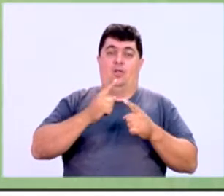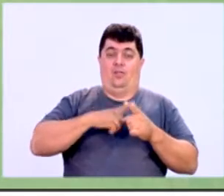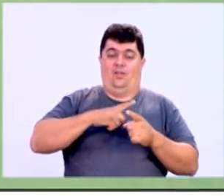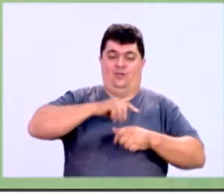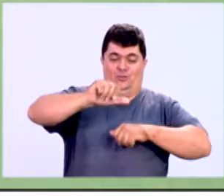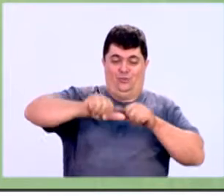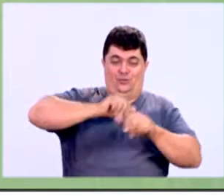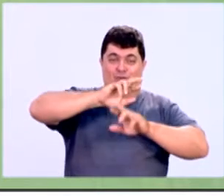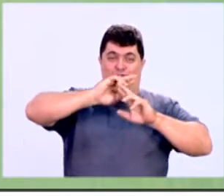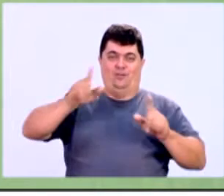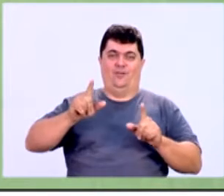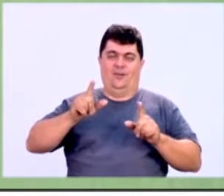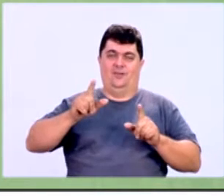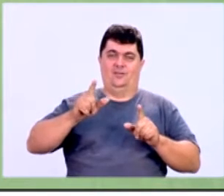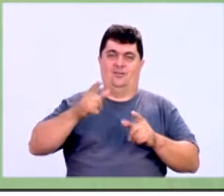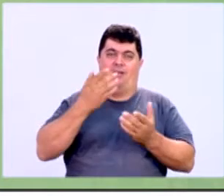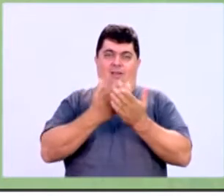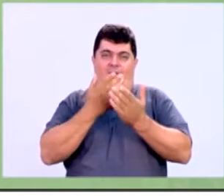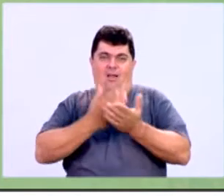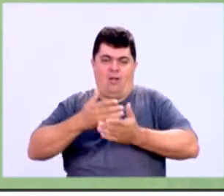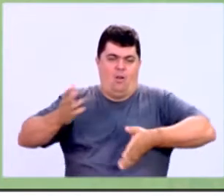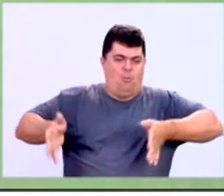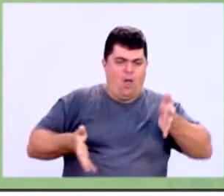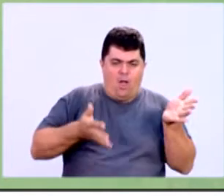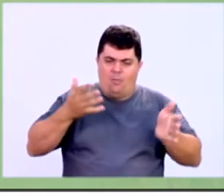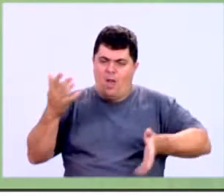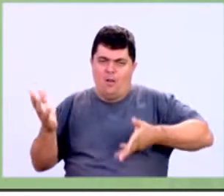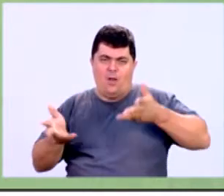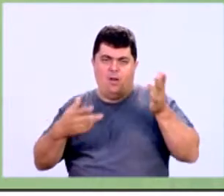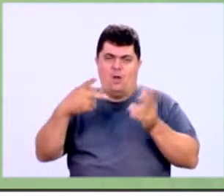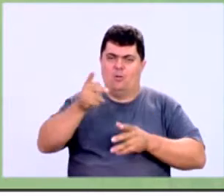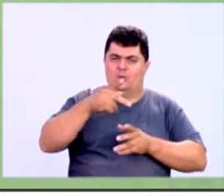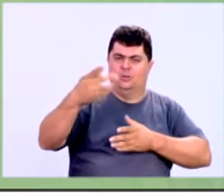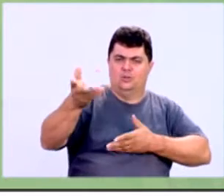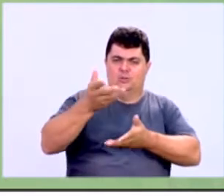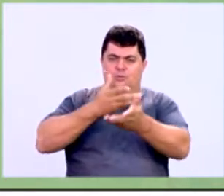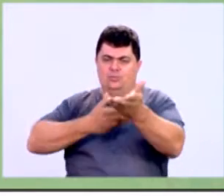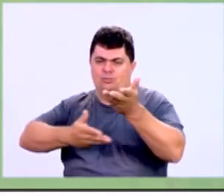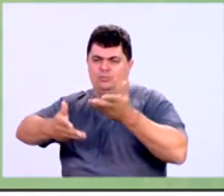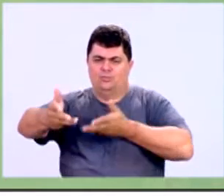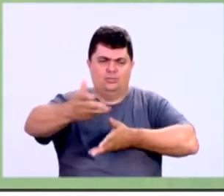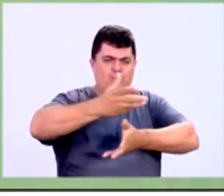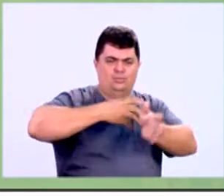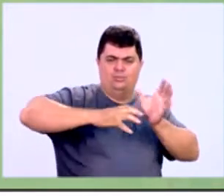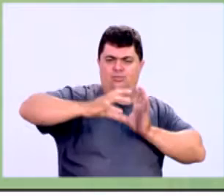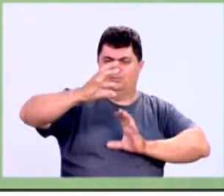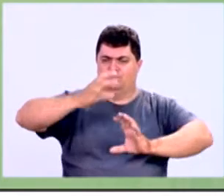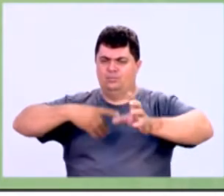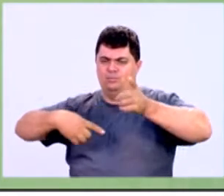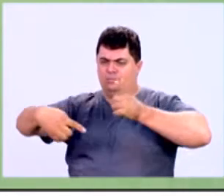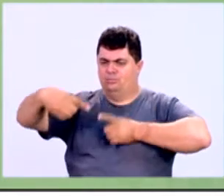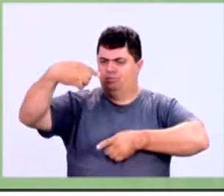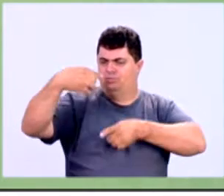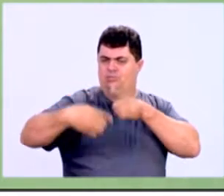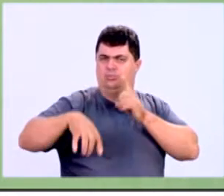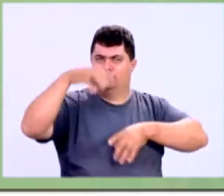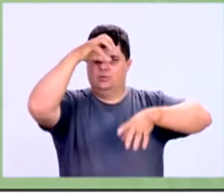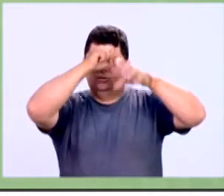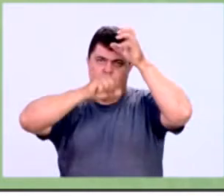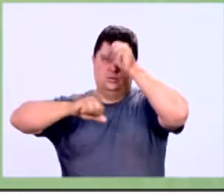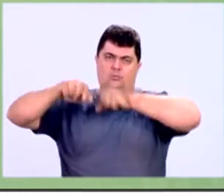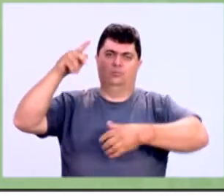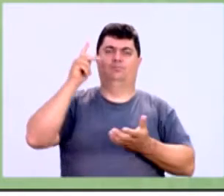principalmente o envolvimento do aluno, mas também do professor, nesse processo de ensino-aprendizagem.